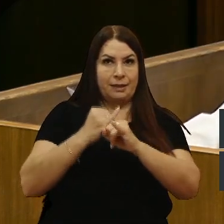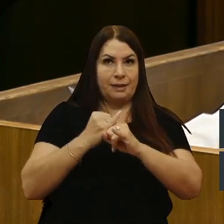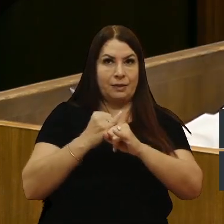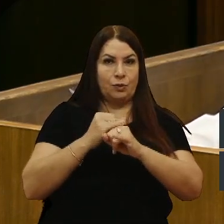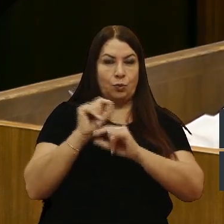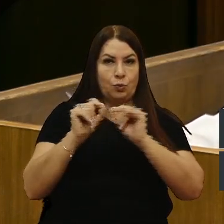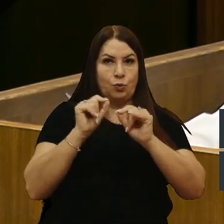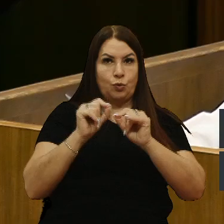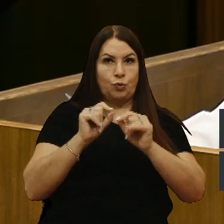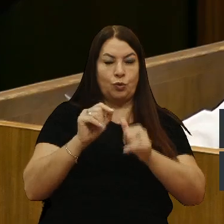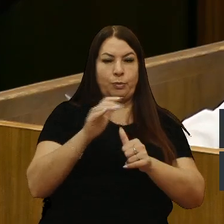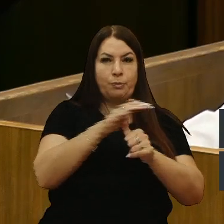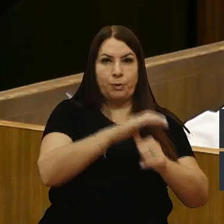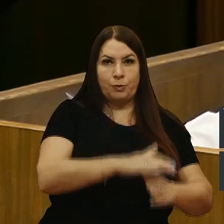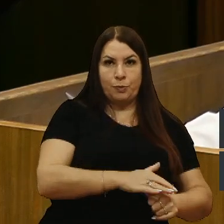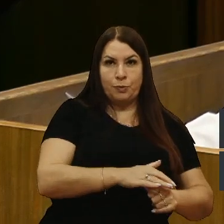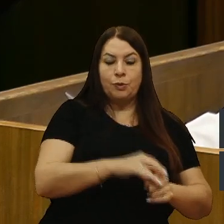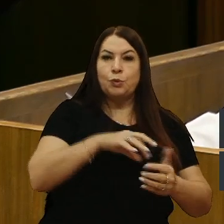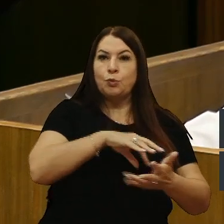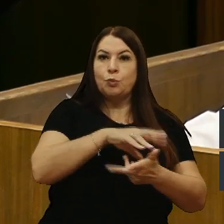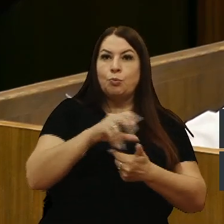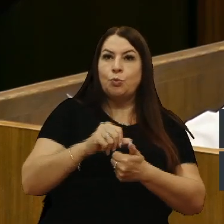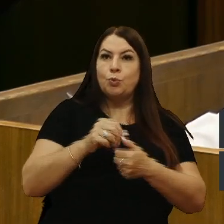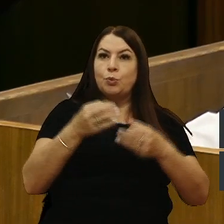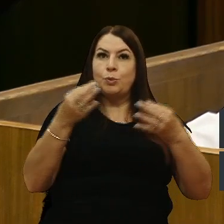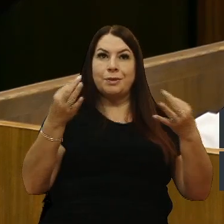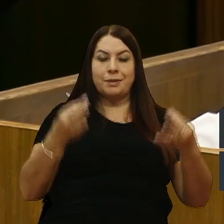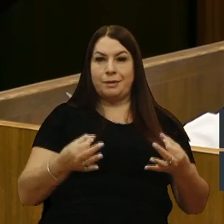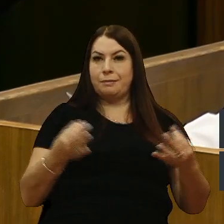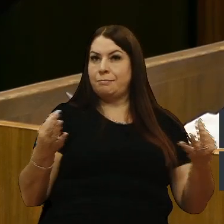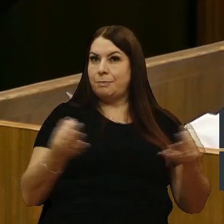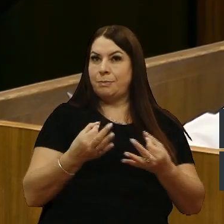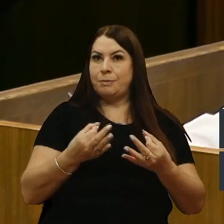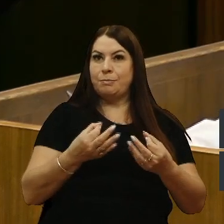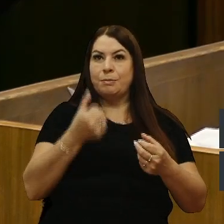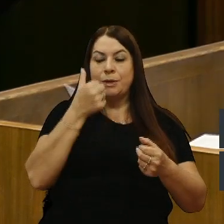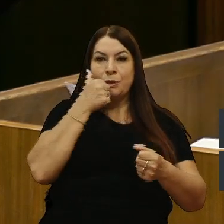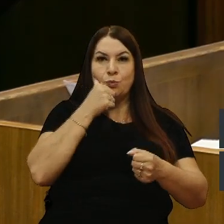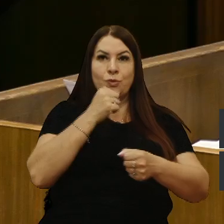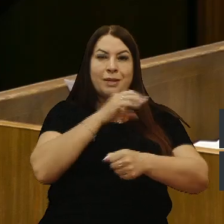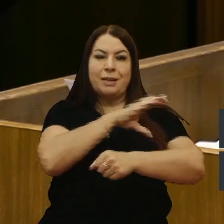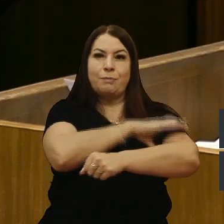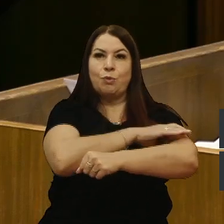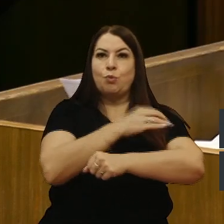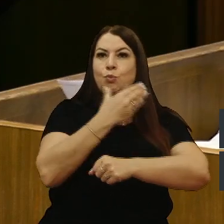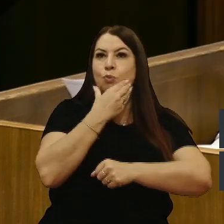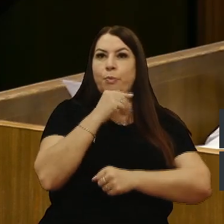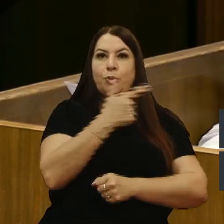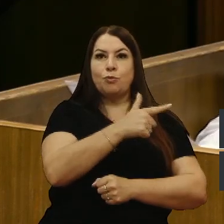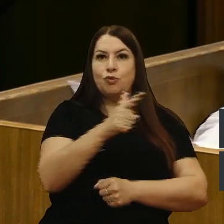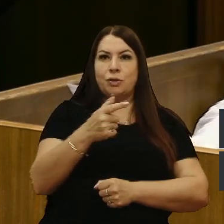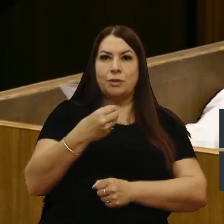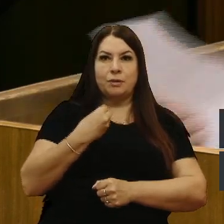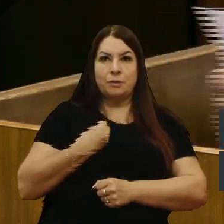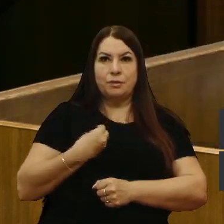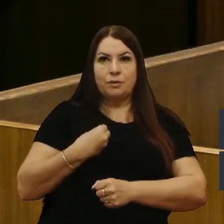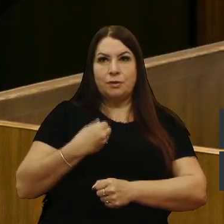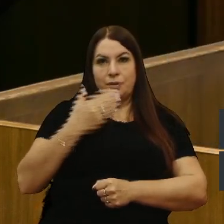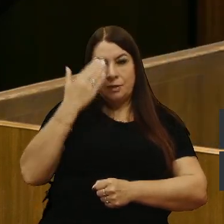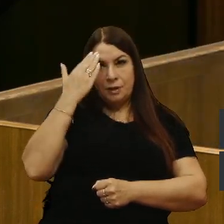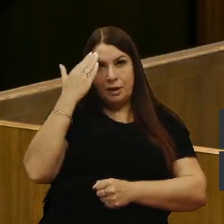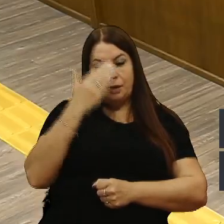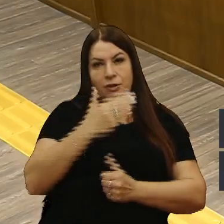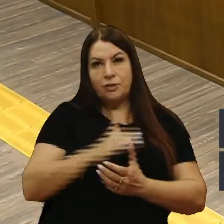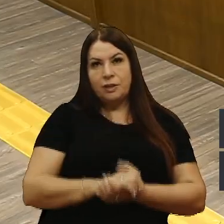sobre a misoginia. No mundo ideal, para as feministas, o homem não deveria existir. Obrigado, senhor presidente.